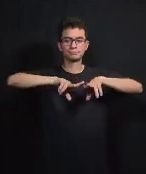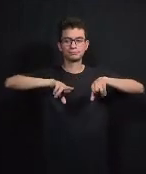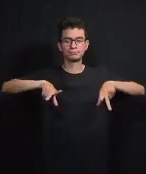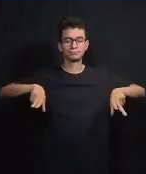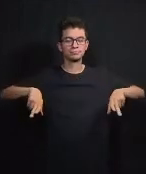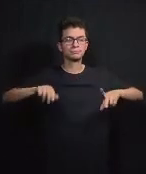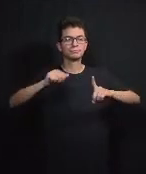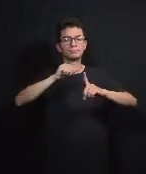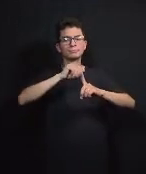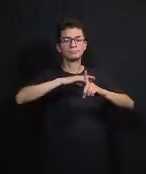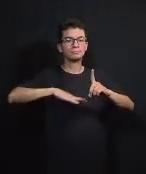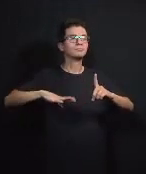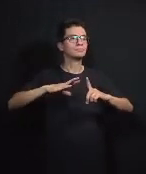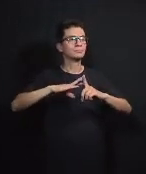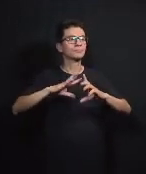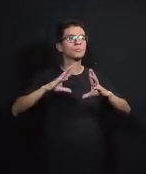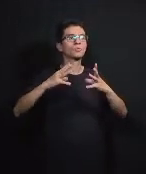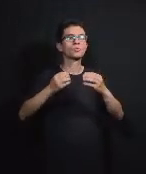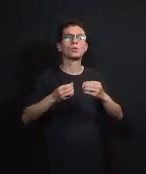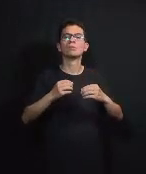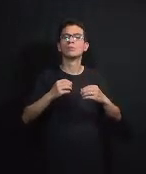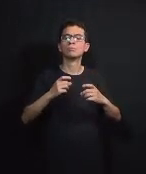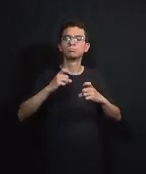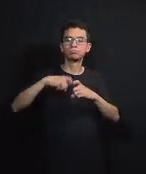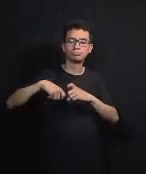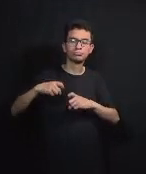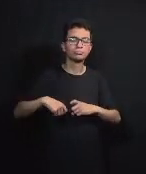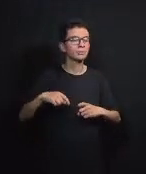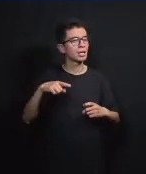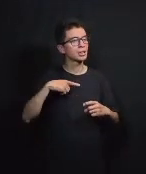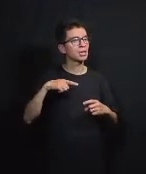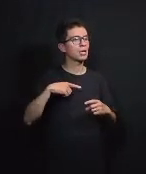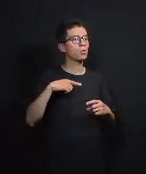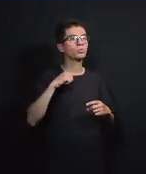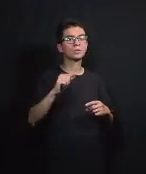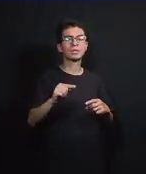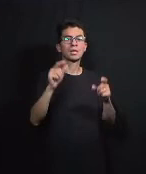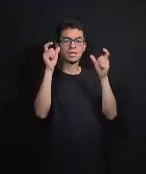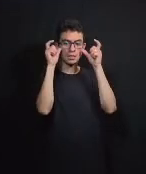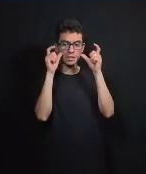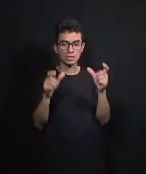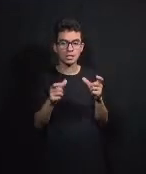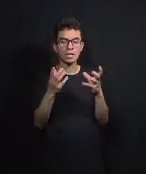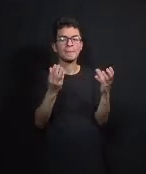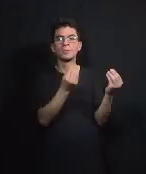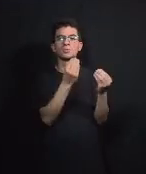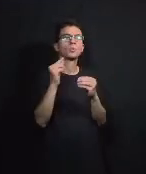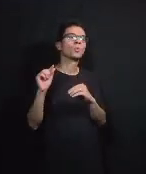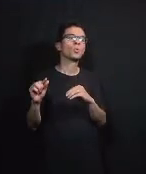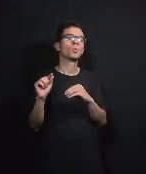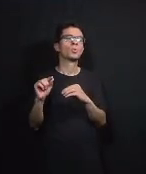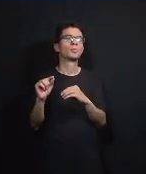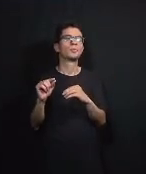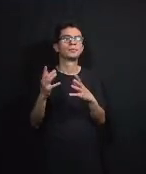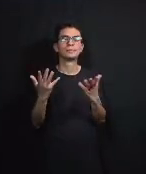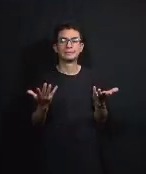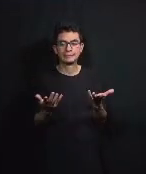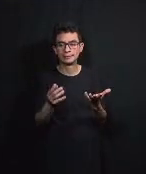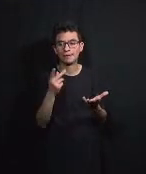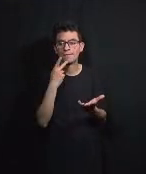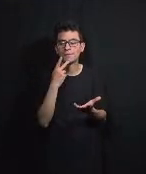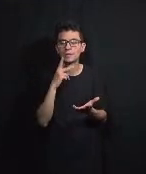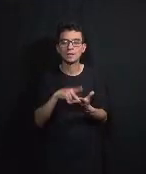assim nós vemos um quadro muito interessante, que é o fato de